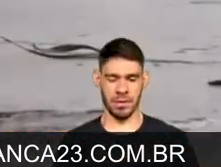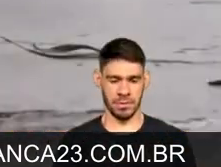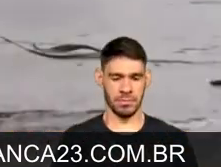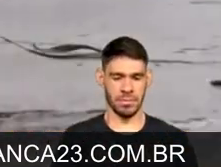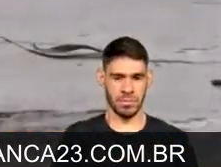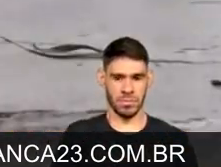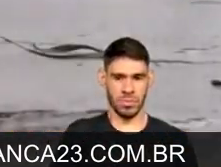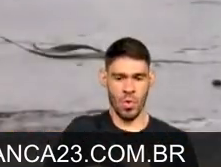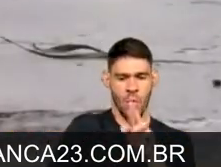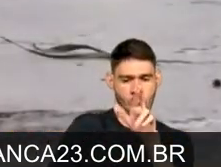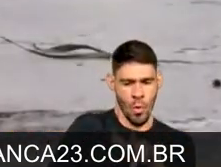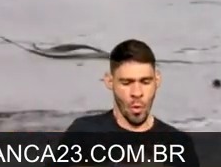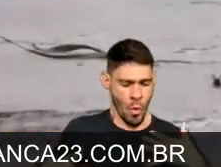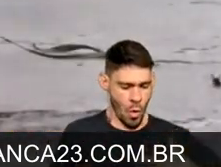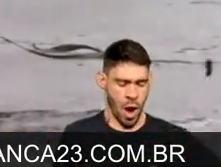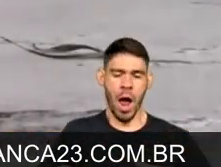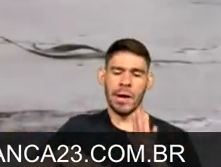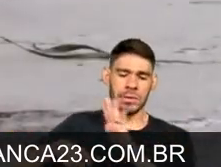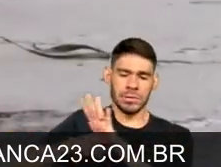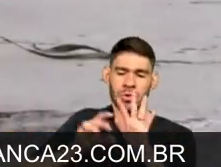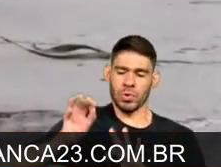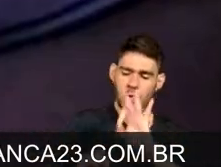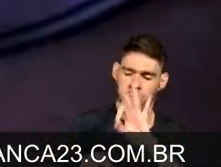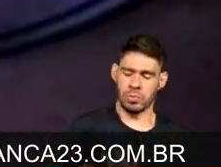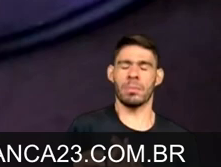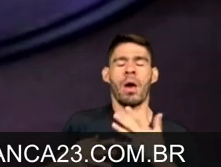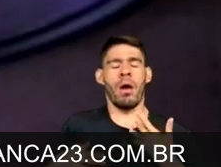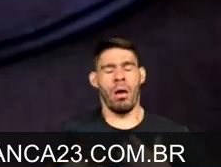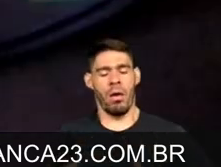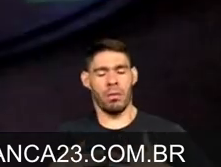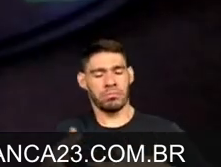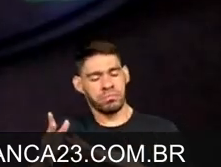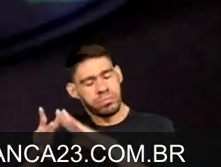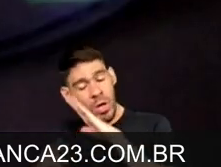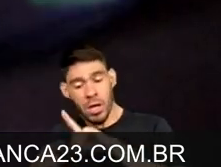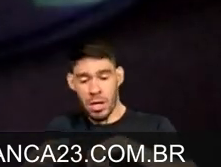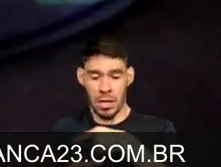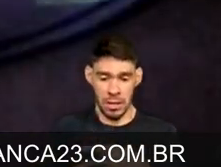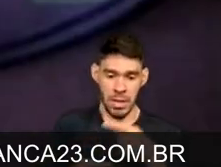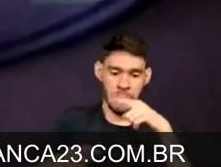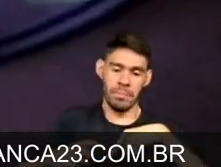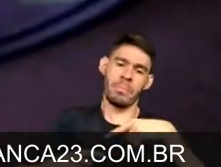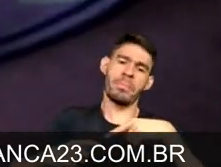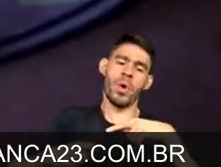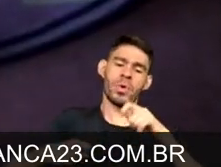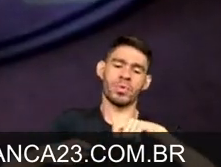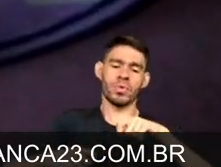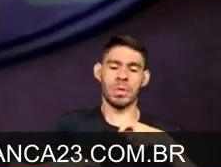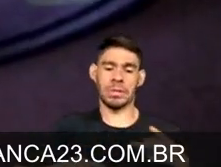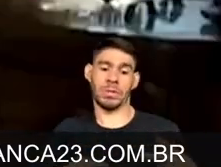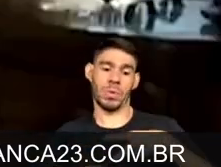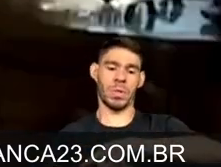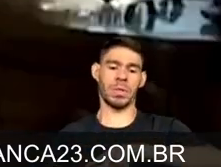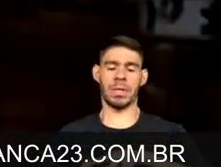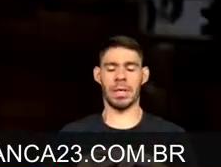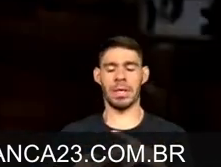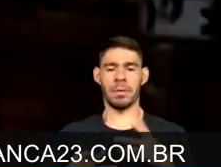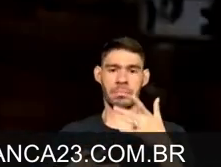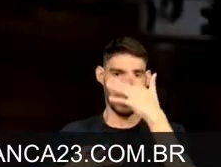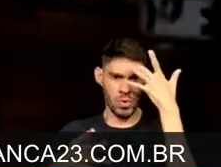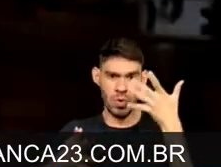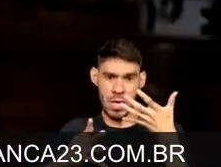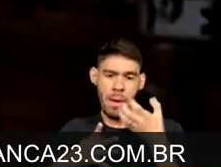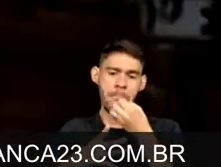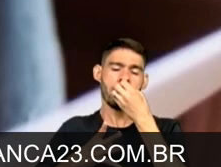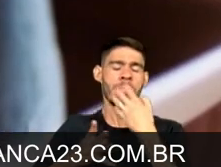Ajuda a relaxar o corpo e prepará-lo para o descanso. Depois desse horário, o estímulo pode causar o efeito contrário. Quem quer ter